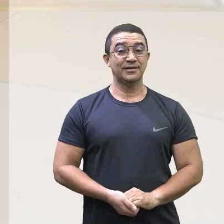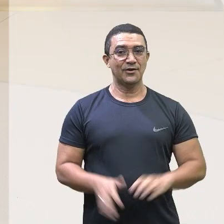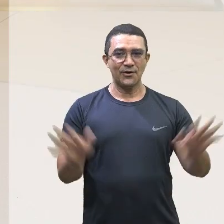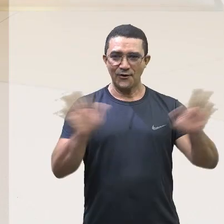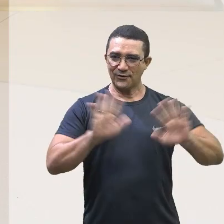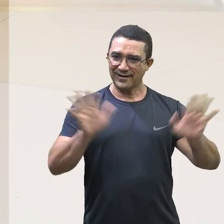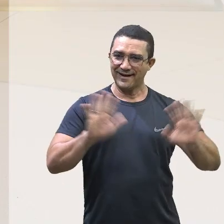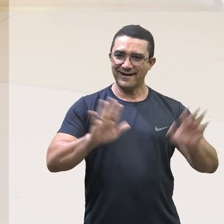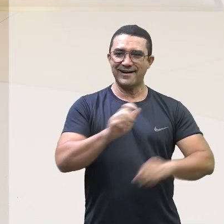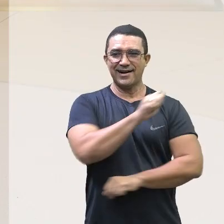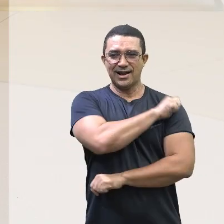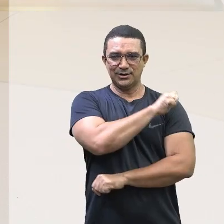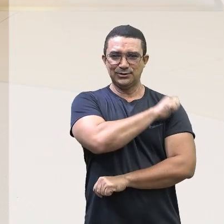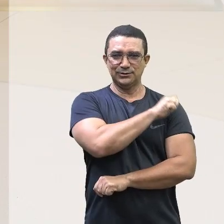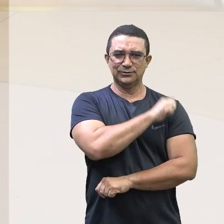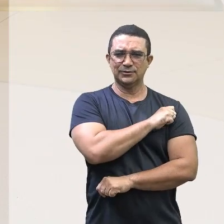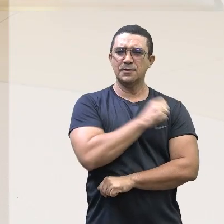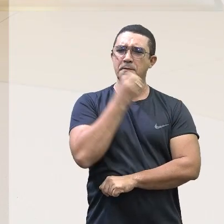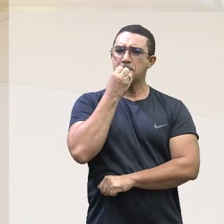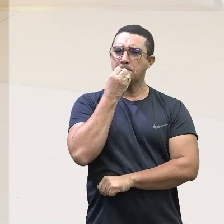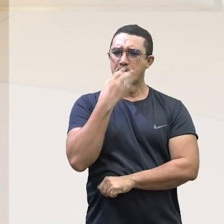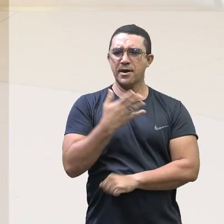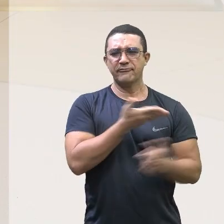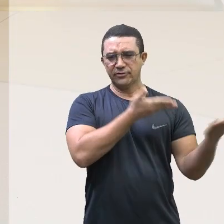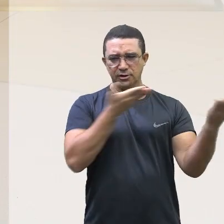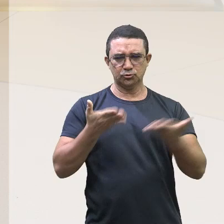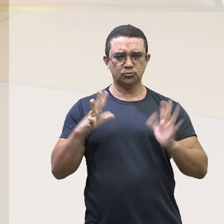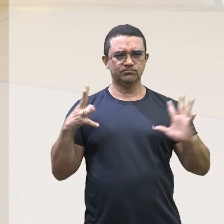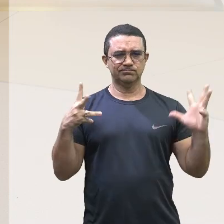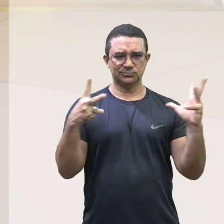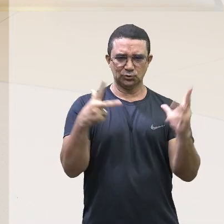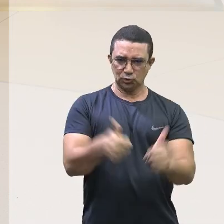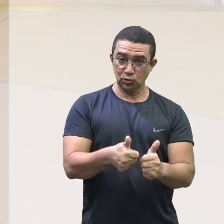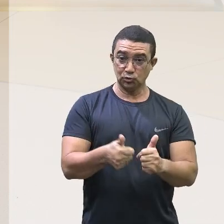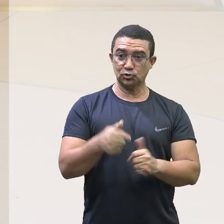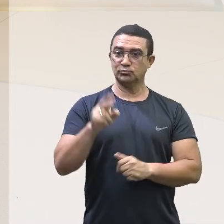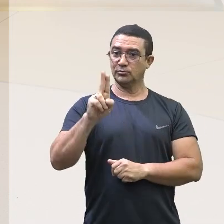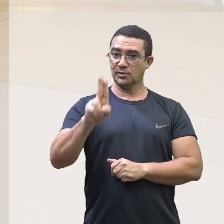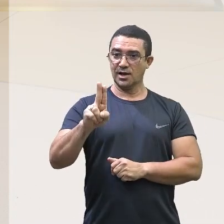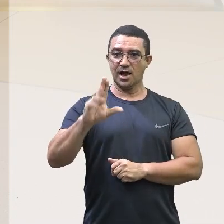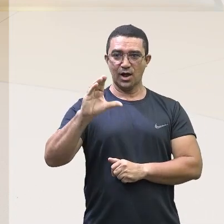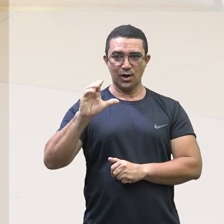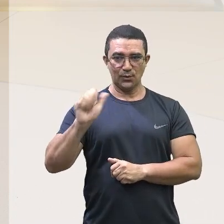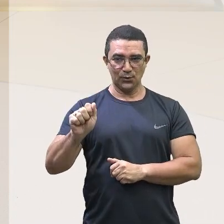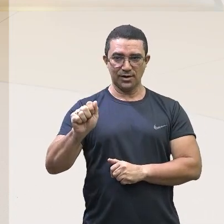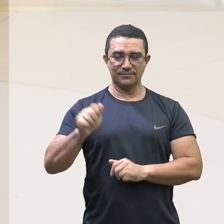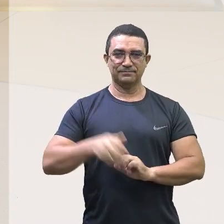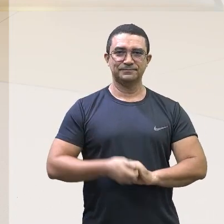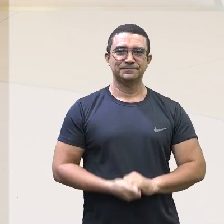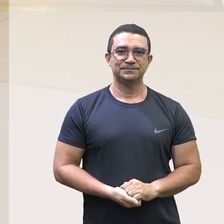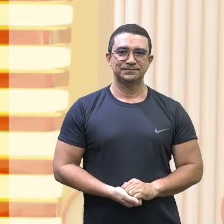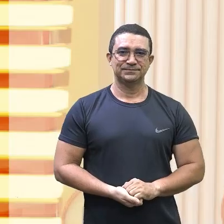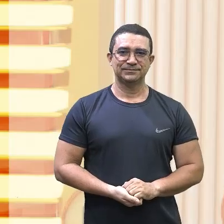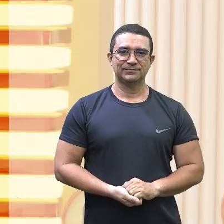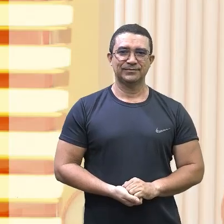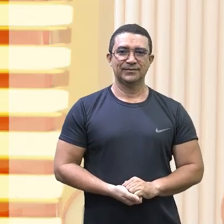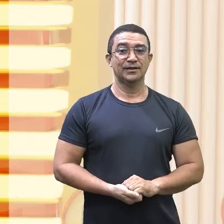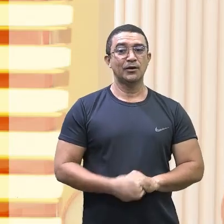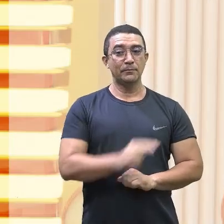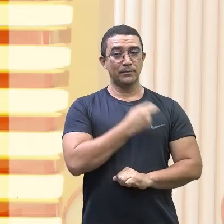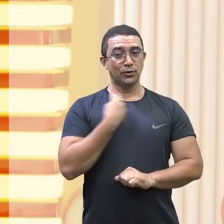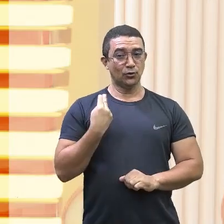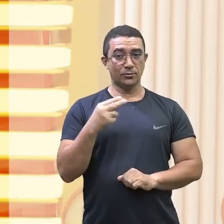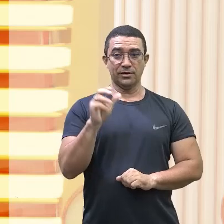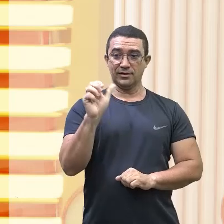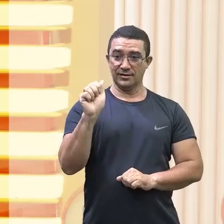Olá, meus queridos alunos e alunas, sejam todos muito bem-vindos aqui à nossa unidade curricular de aprofundamento. Aqui quem vos